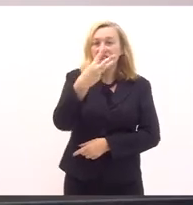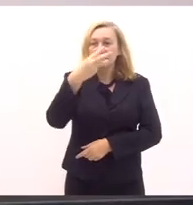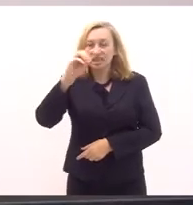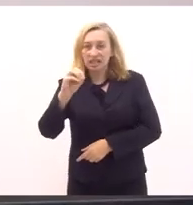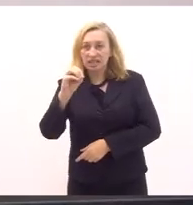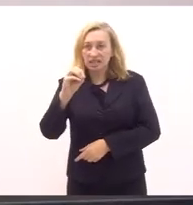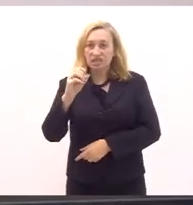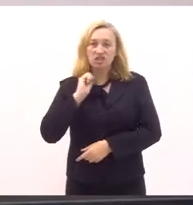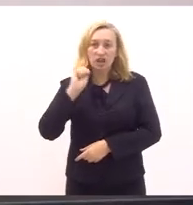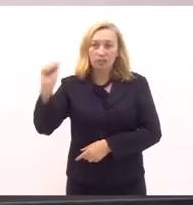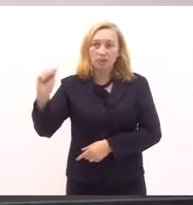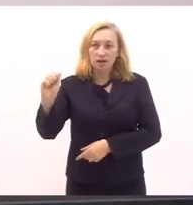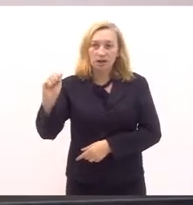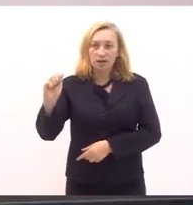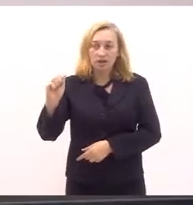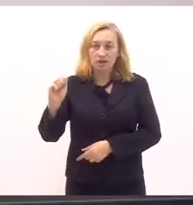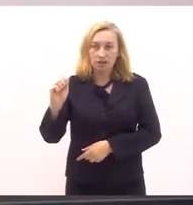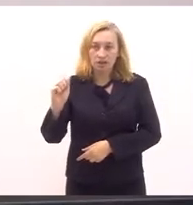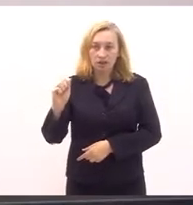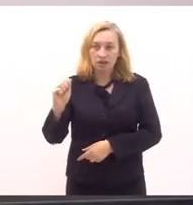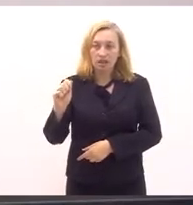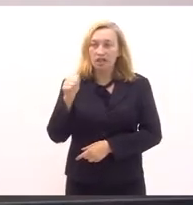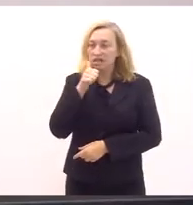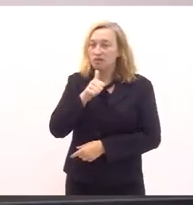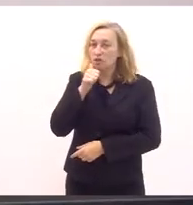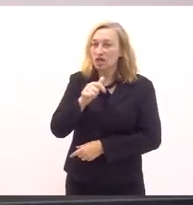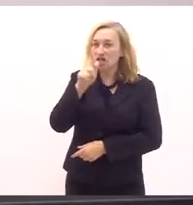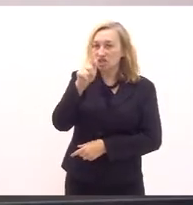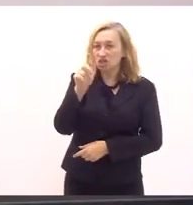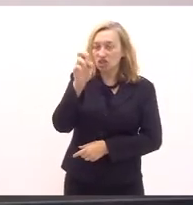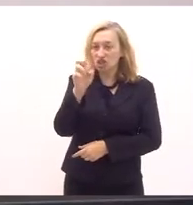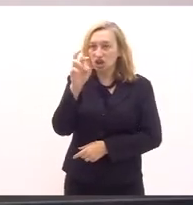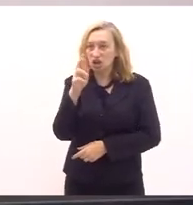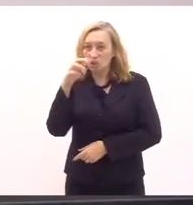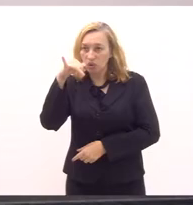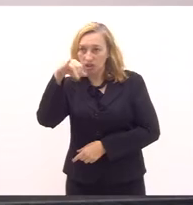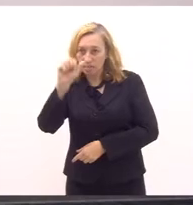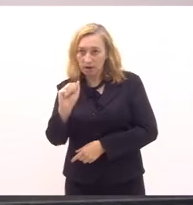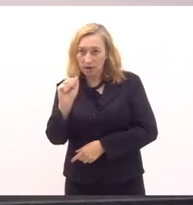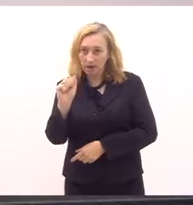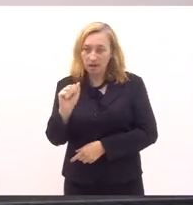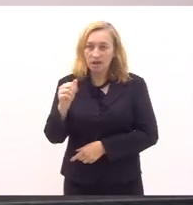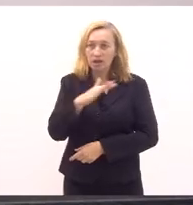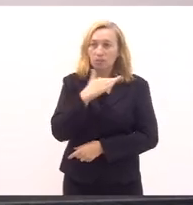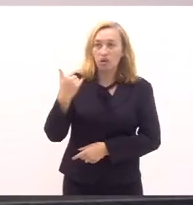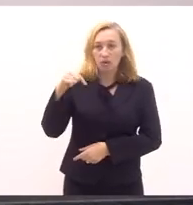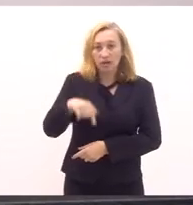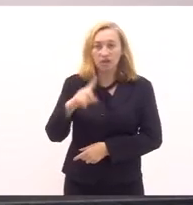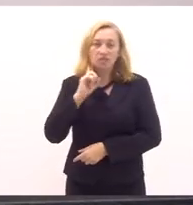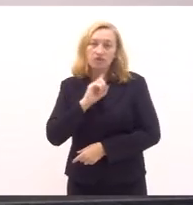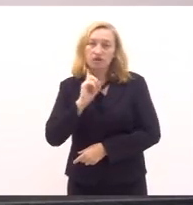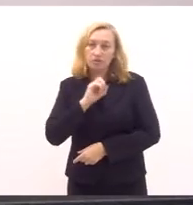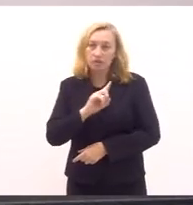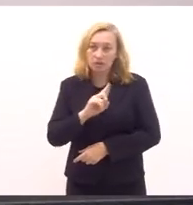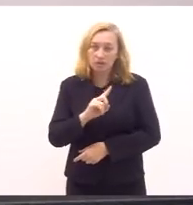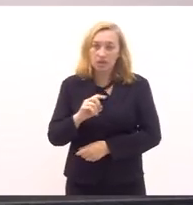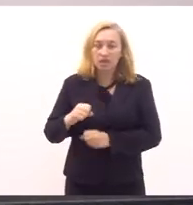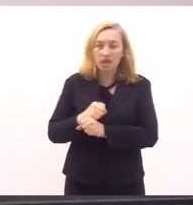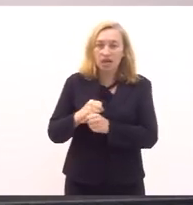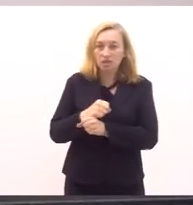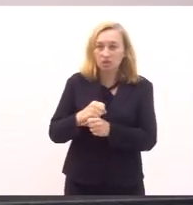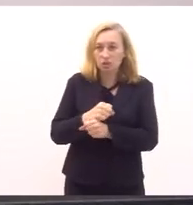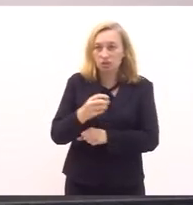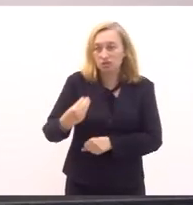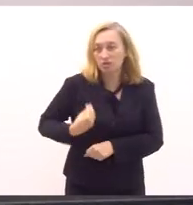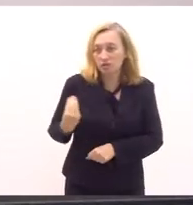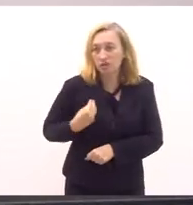foi em homenagem a essa enfermeira, Jerônima Mesquita, que morou aqui e morreu aqui no Flamengo, ela morou ali os anos todos ali, e